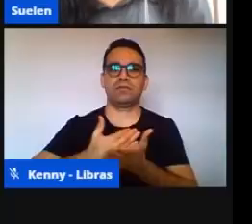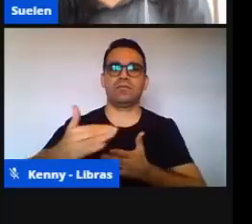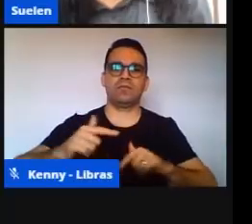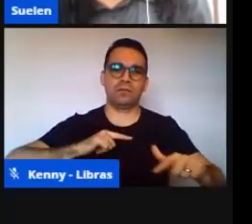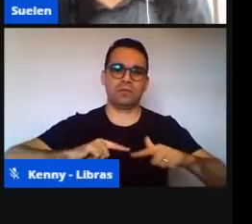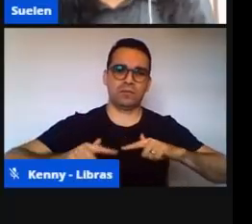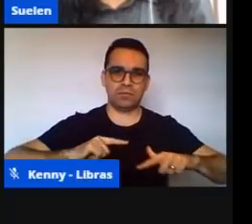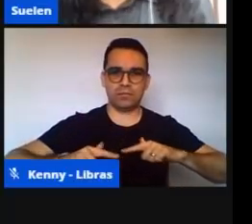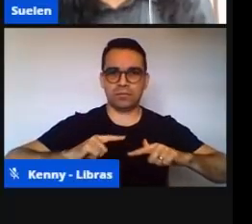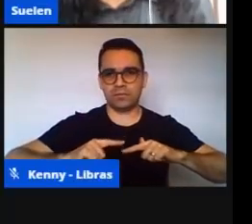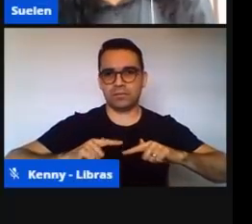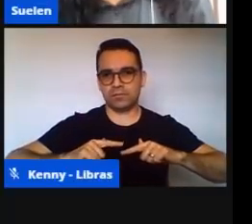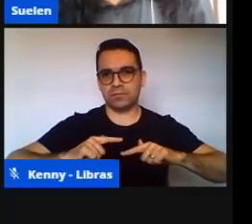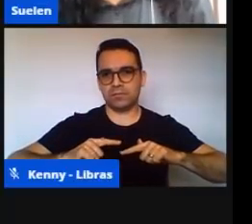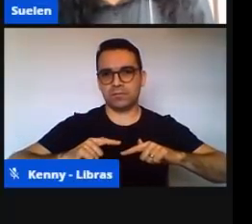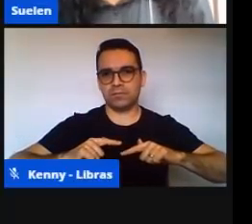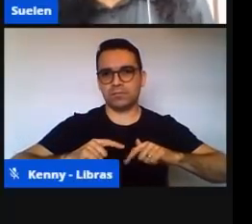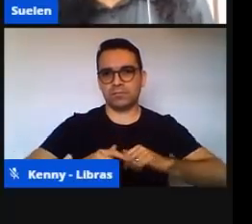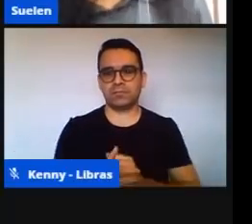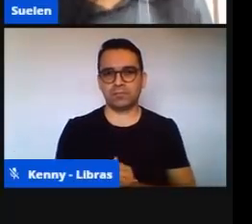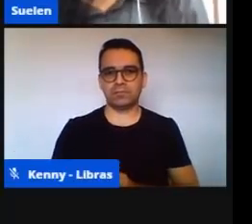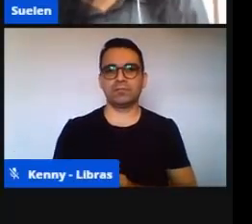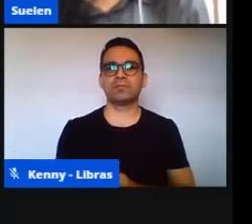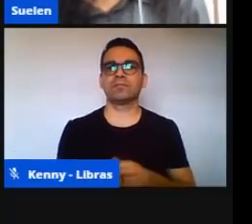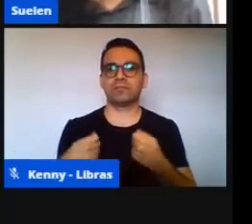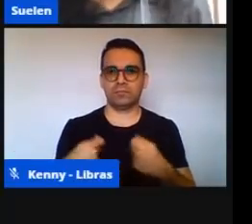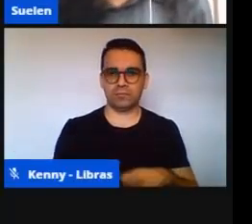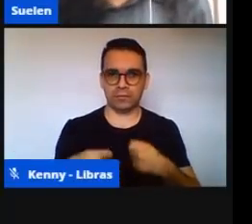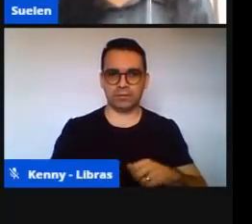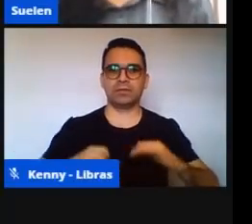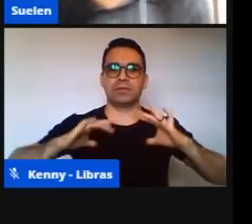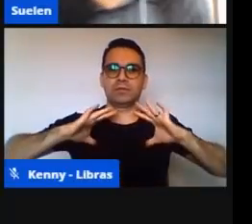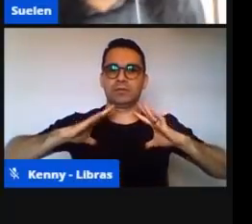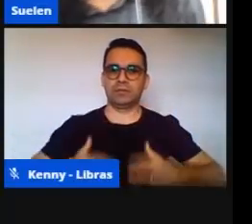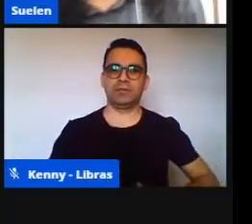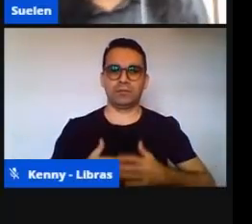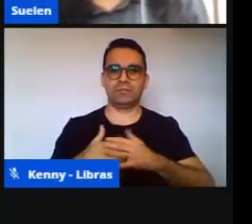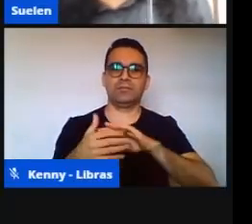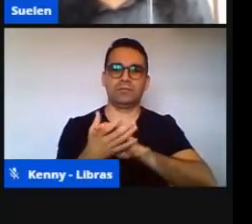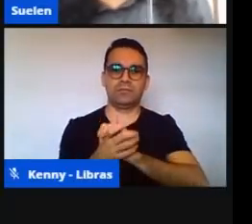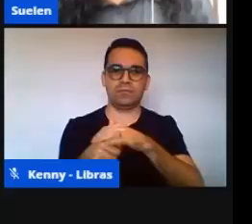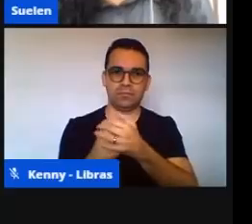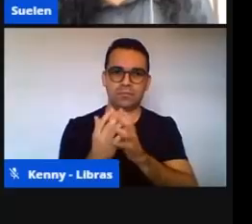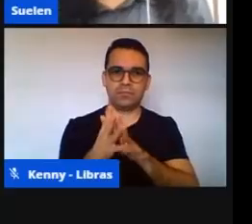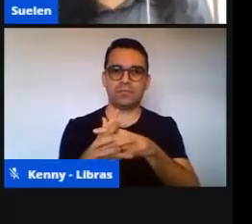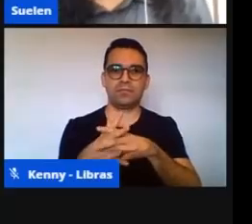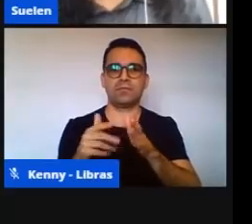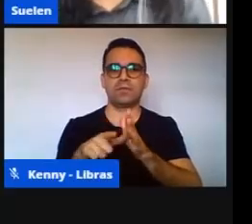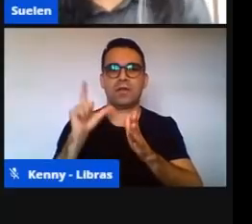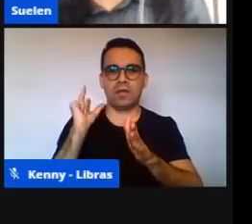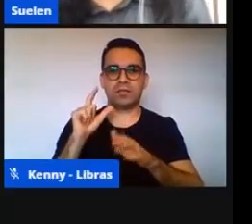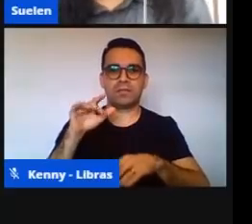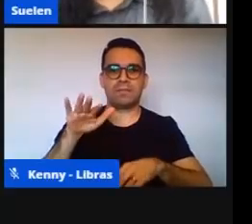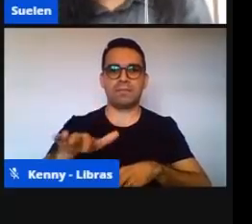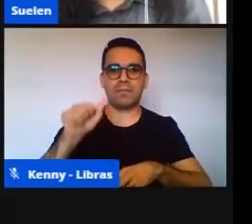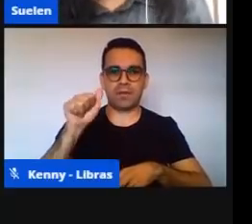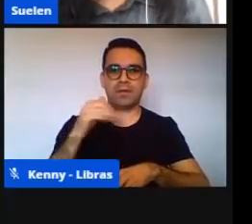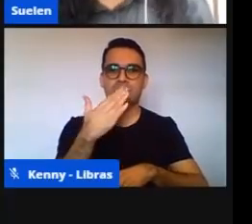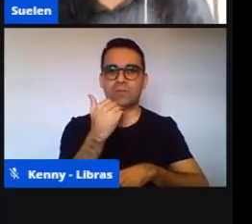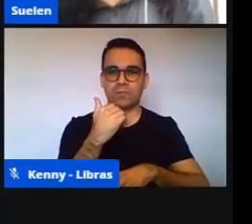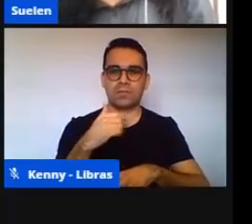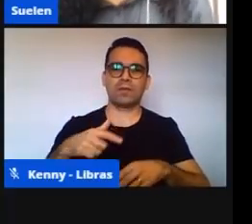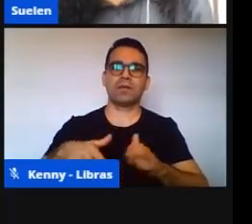quando a gente for tocar nos alimentos, então antes de tocar nos alimentos, antes de manipular os